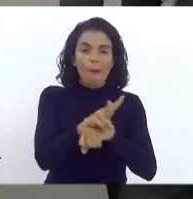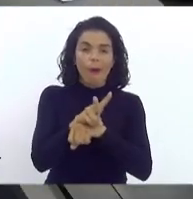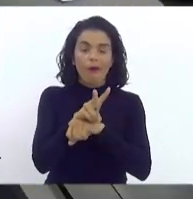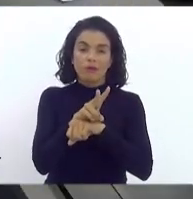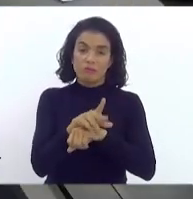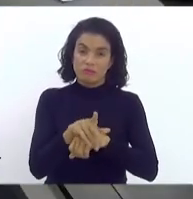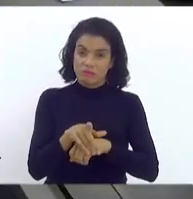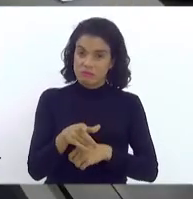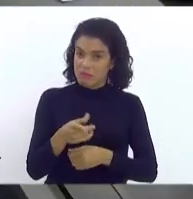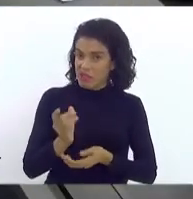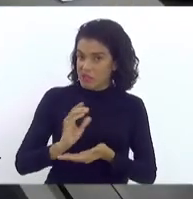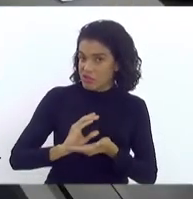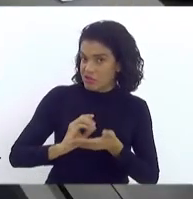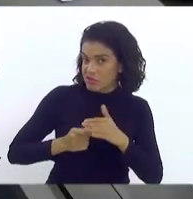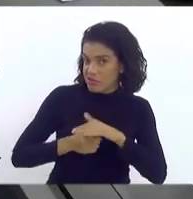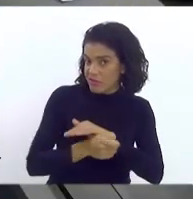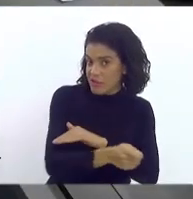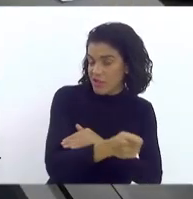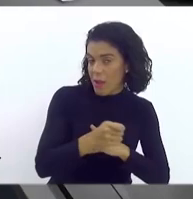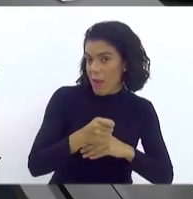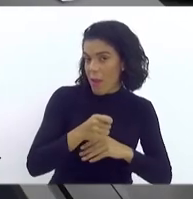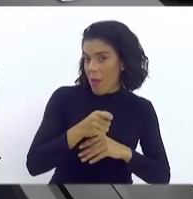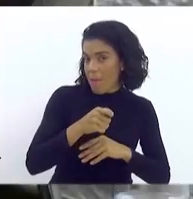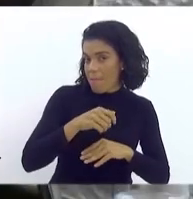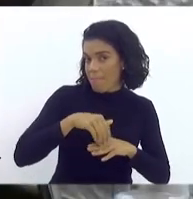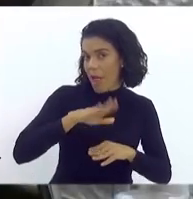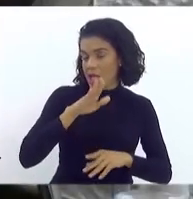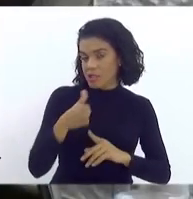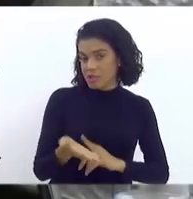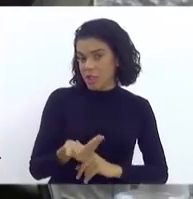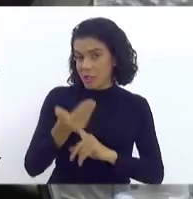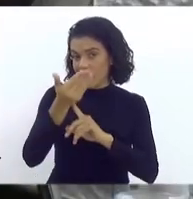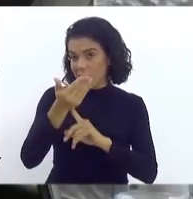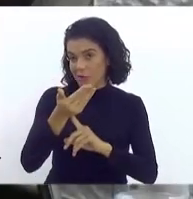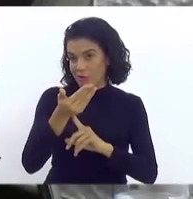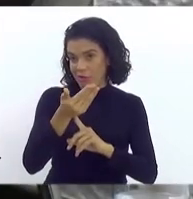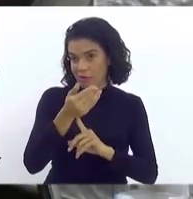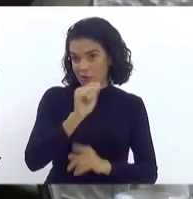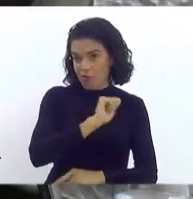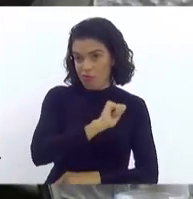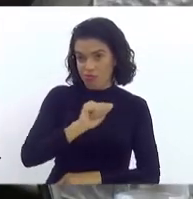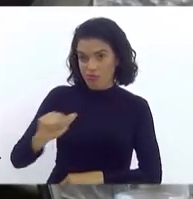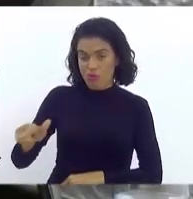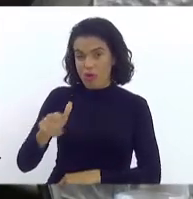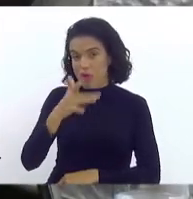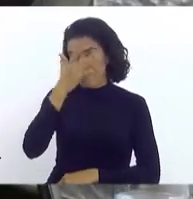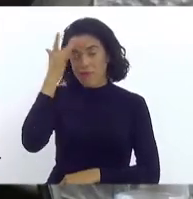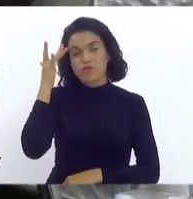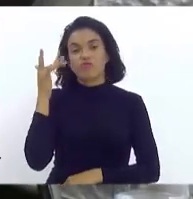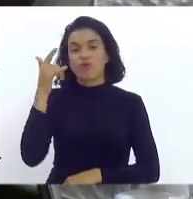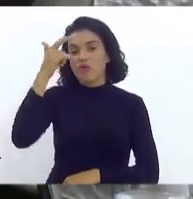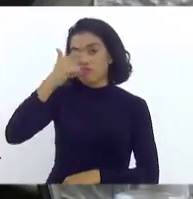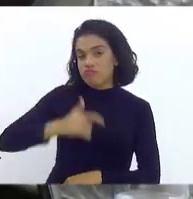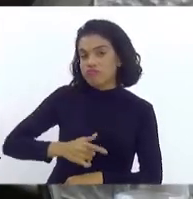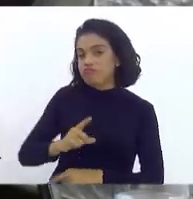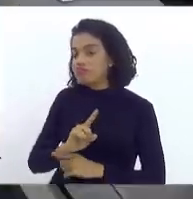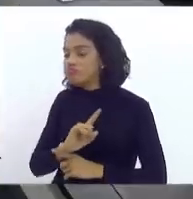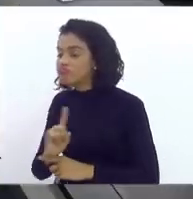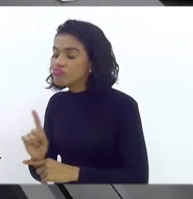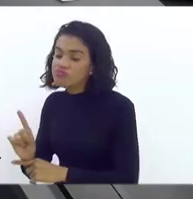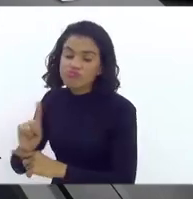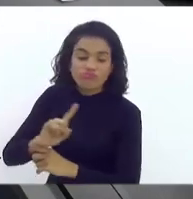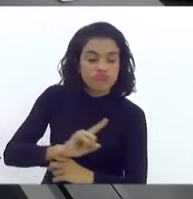preferiram então investir numa linha mais tecnológica e não nessa coisa O cara vai no ponto certo, mais vai ou menos nessa... Vai no ponto certo, é